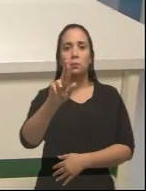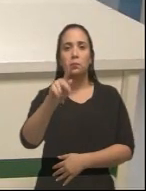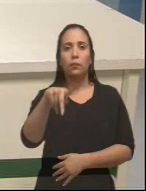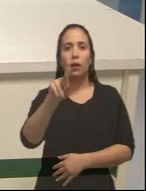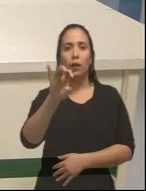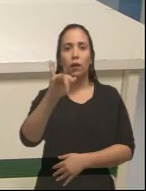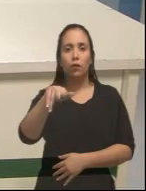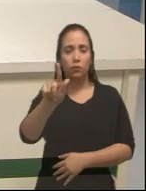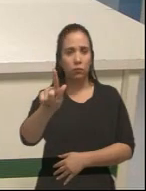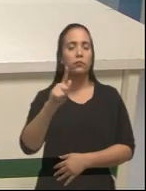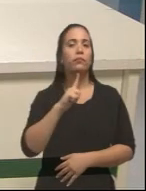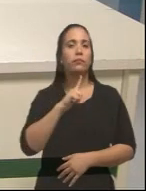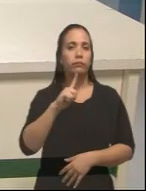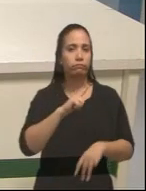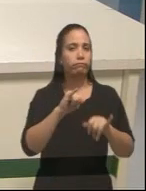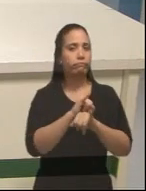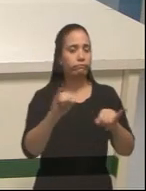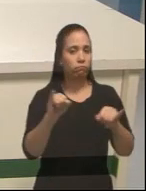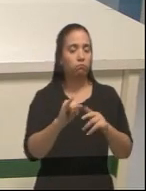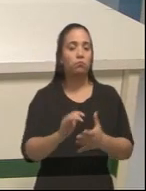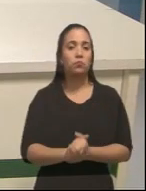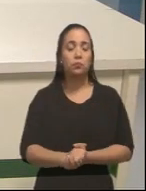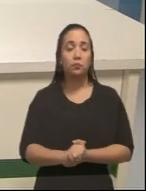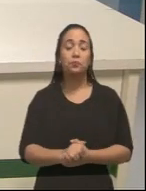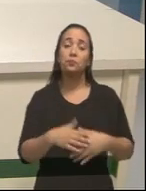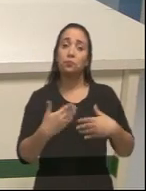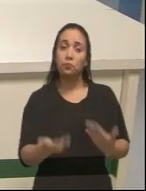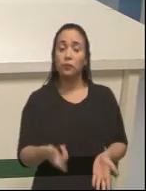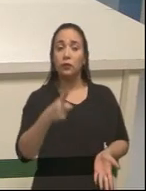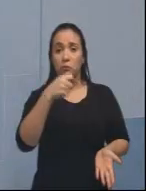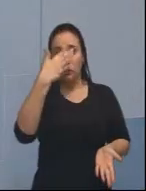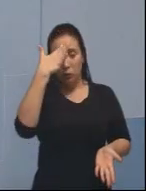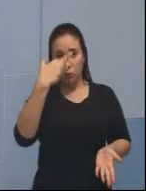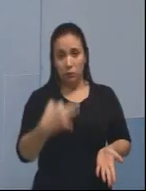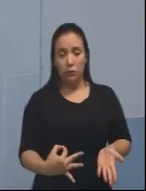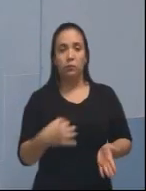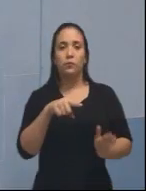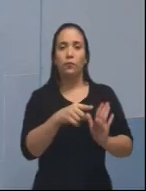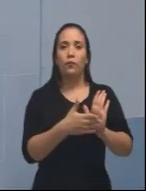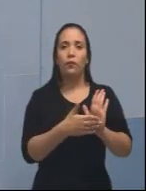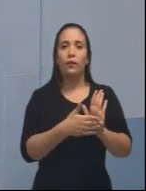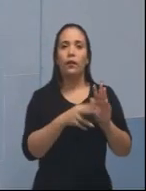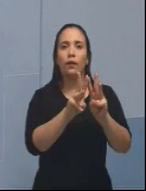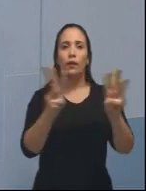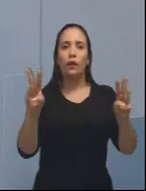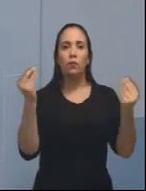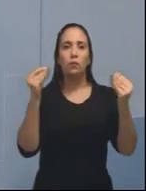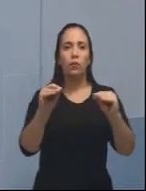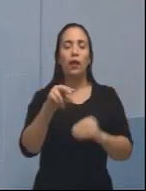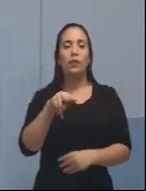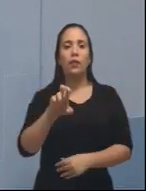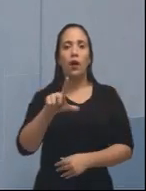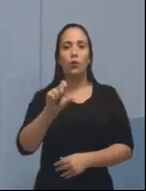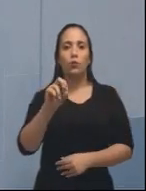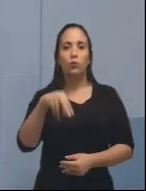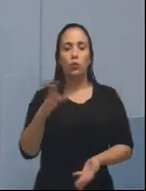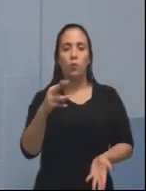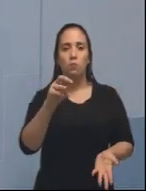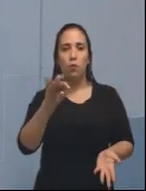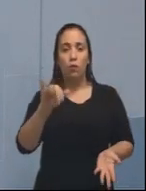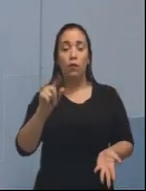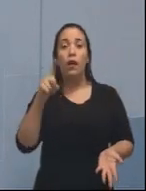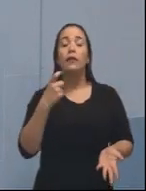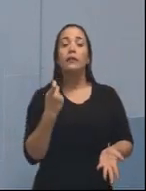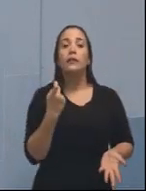coisa parecida nós dois já. É preciso compreender que esse artigo do Nelson Mota, ele saiu na sexta